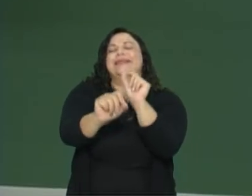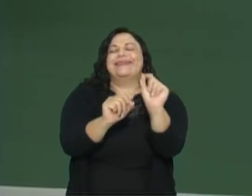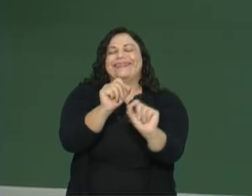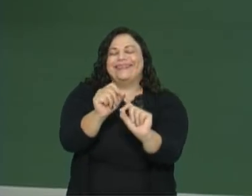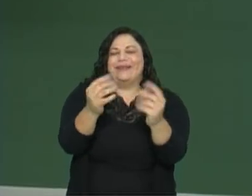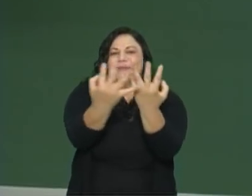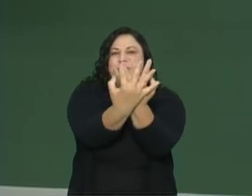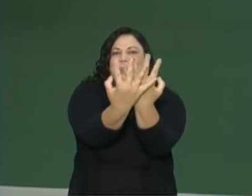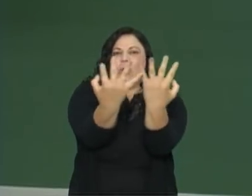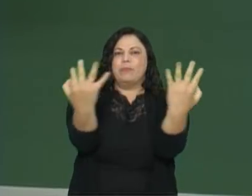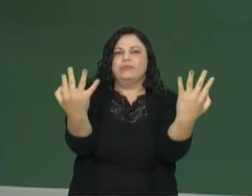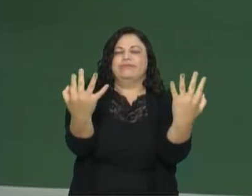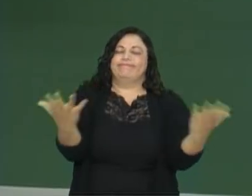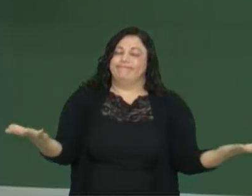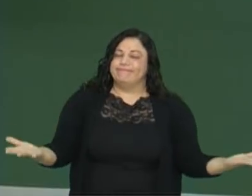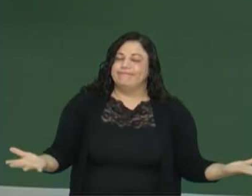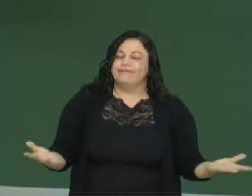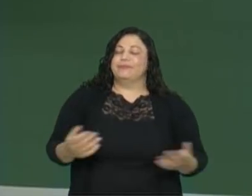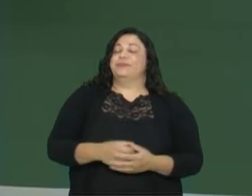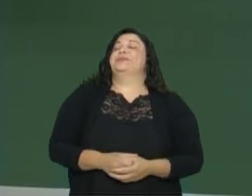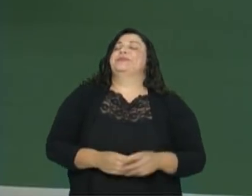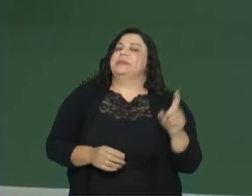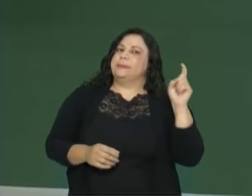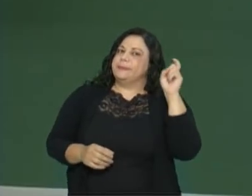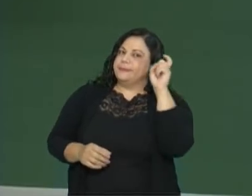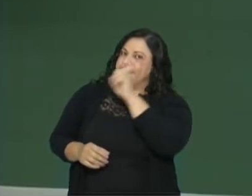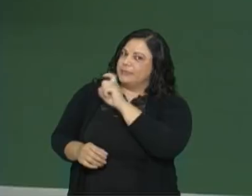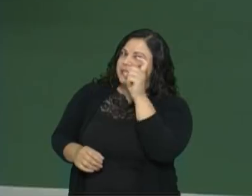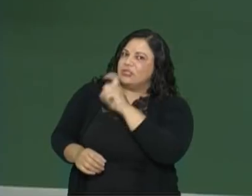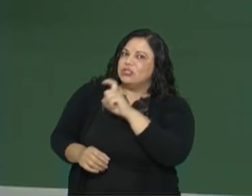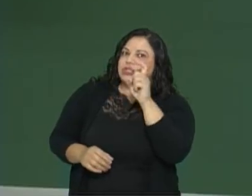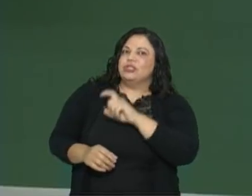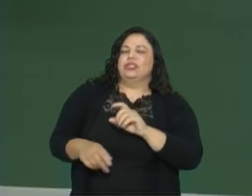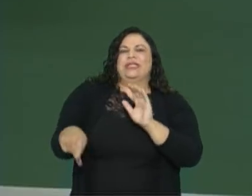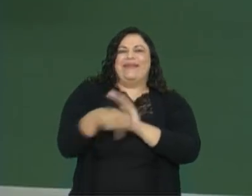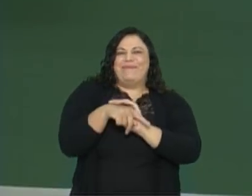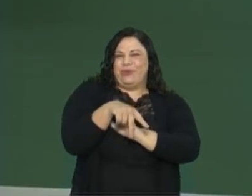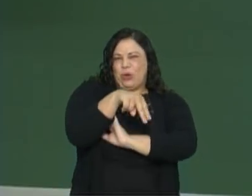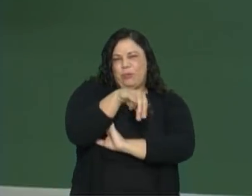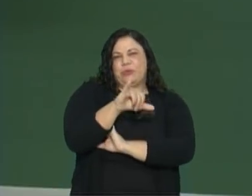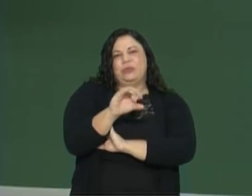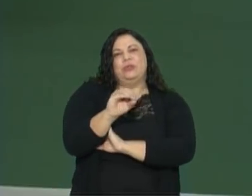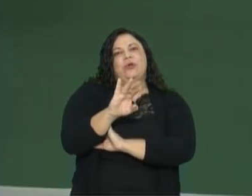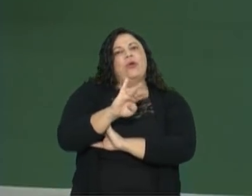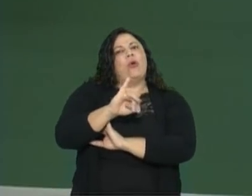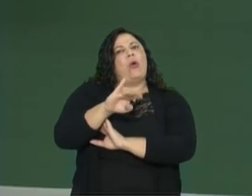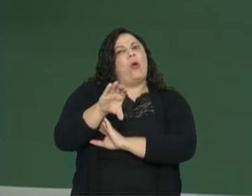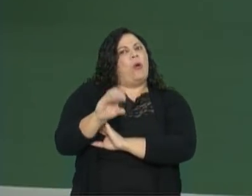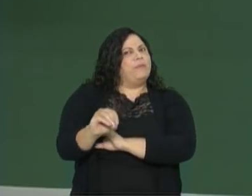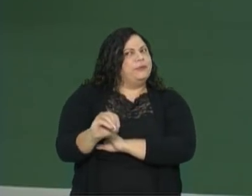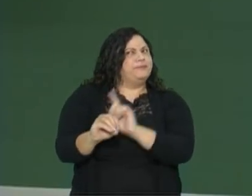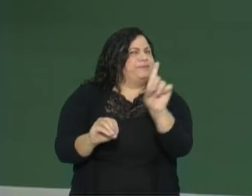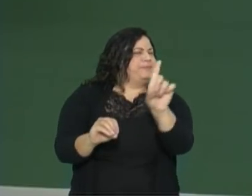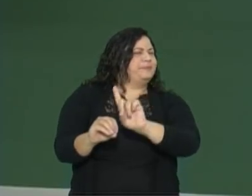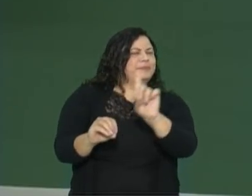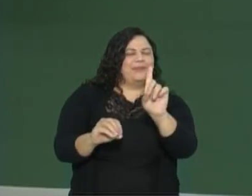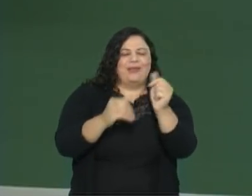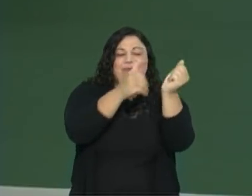também. Correto? Então, mentira. Ah, isso é feito de nióbio. Não sabe-se. Só o fabricante sabe e a receita é